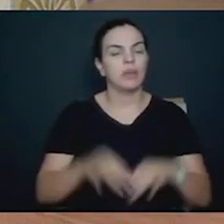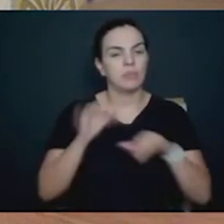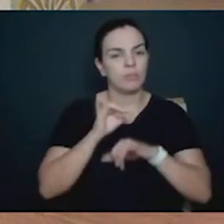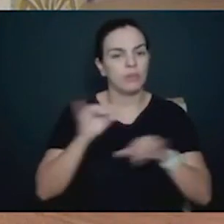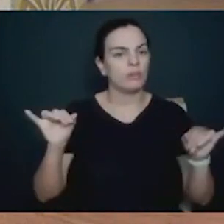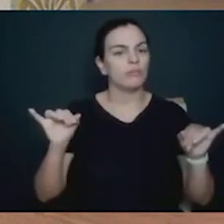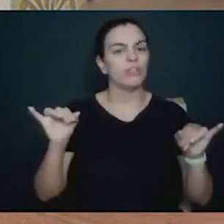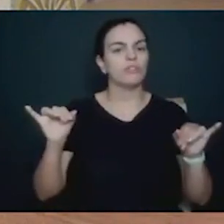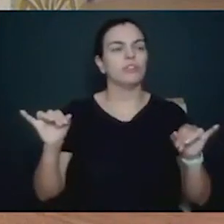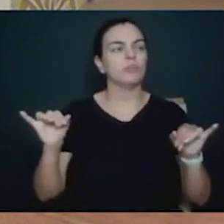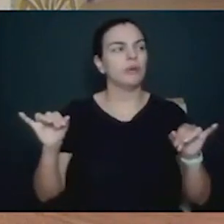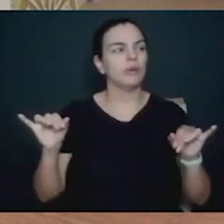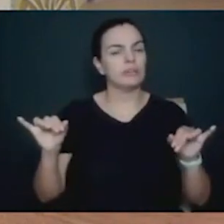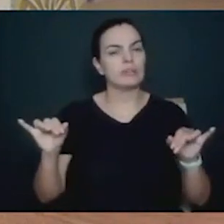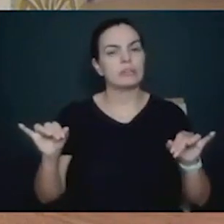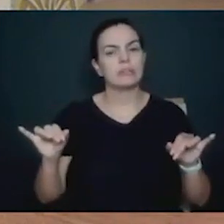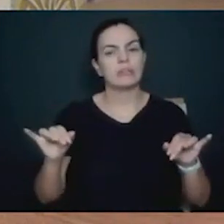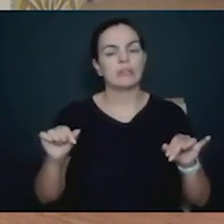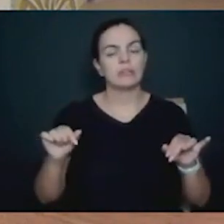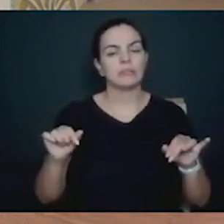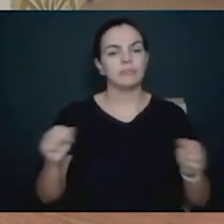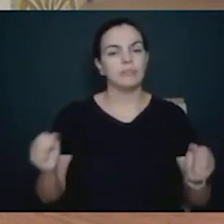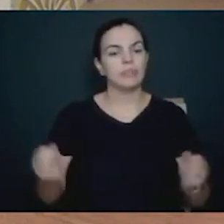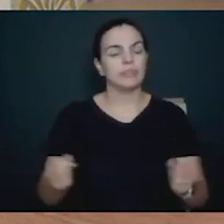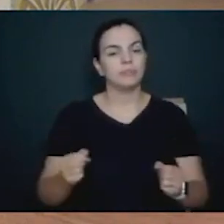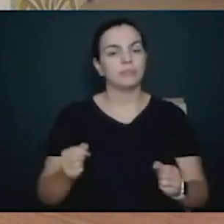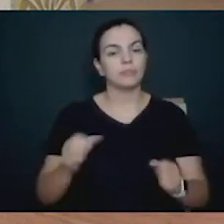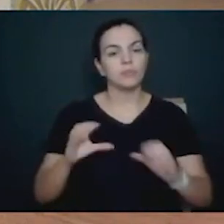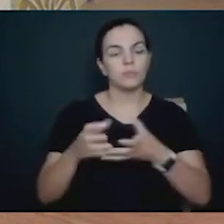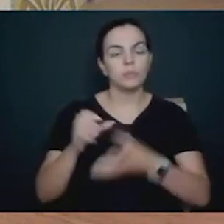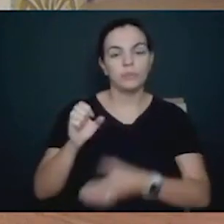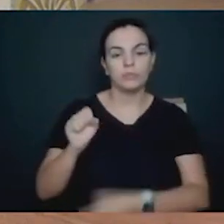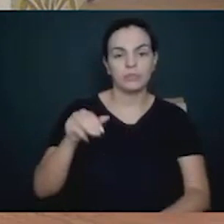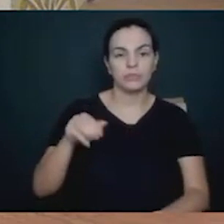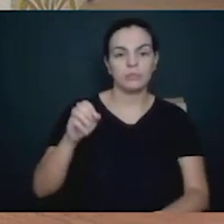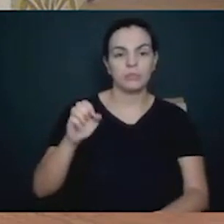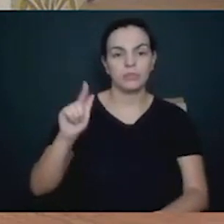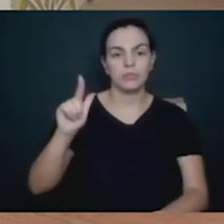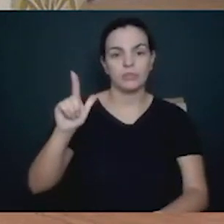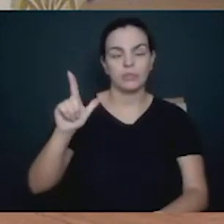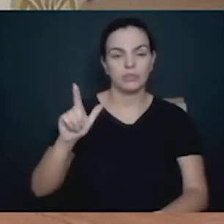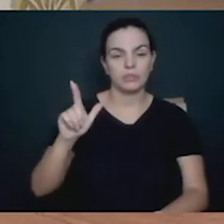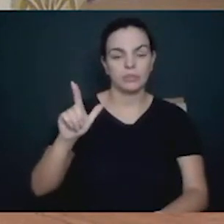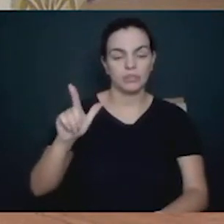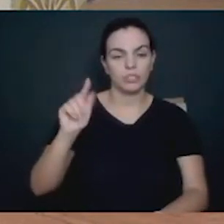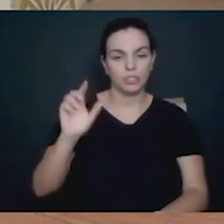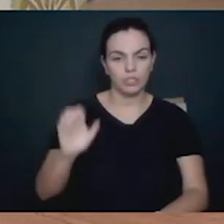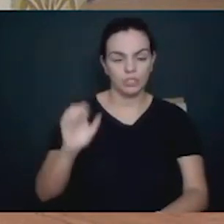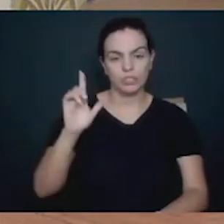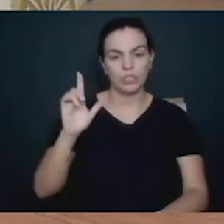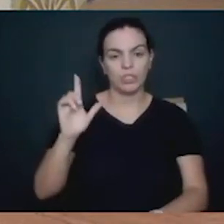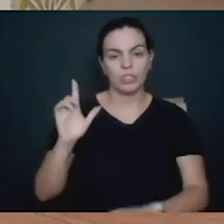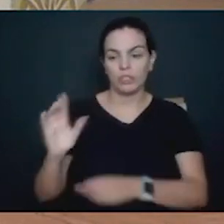são diversos os programas que são desenvolvidos hoje pela Esmelge, e esse é um programa complementar, seria um programa complementar. A